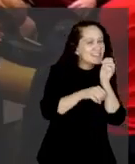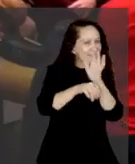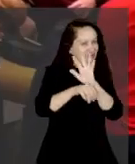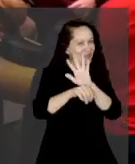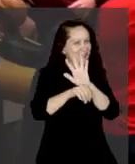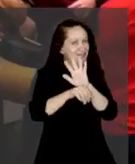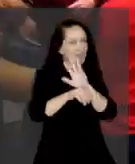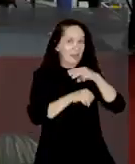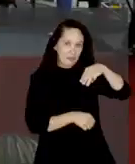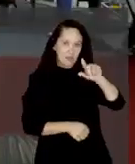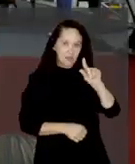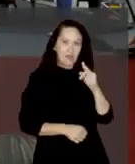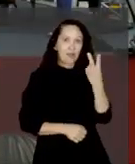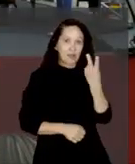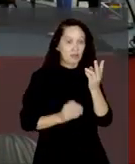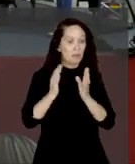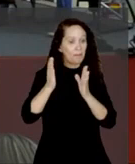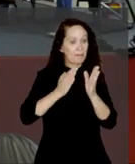seja